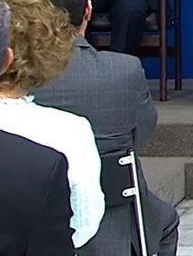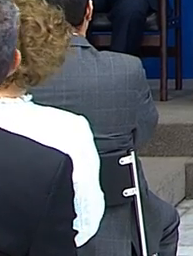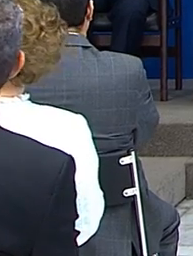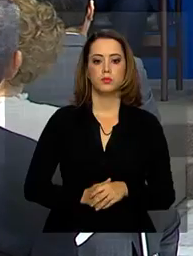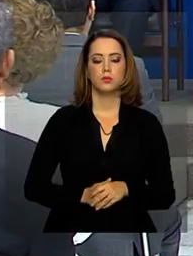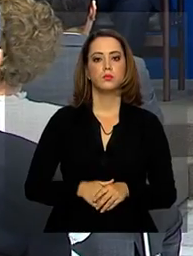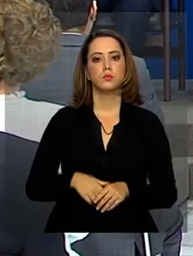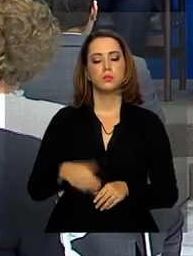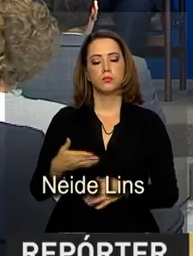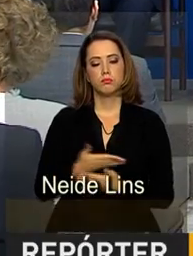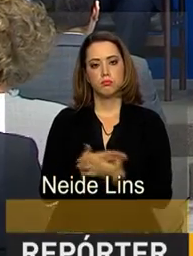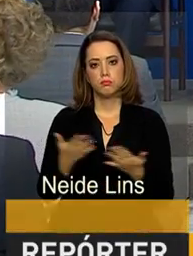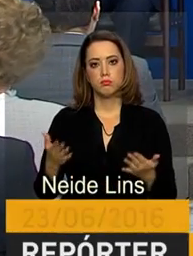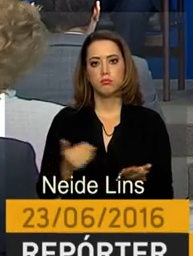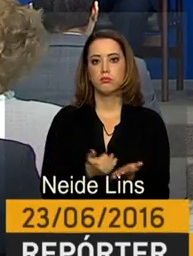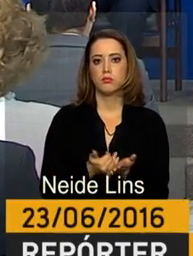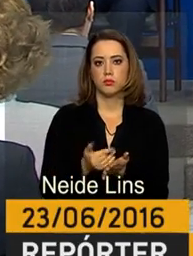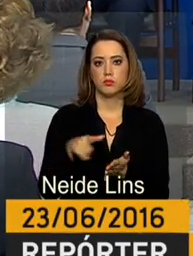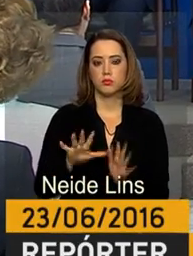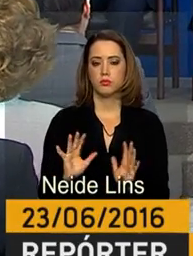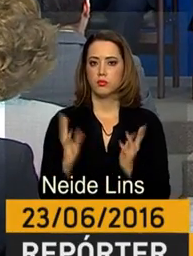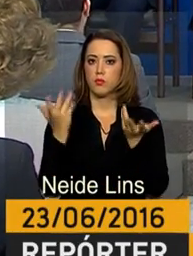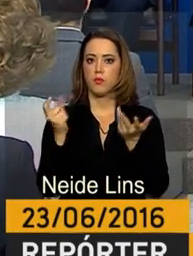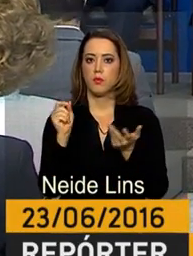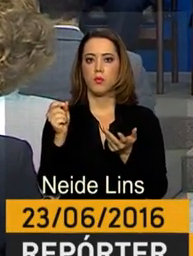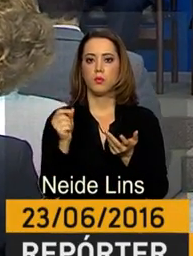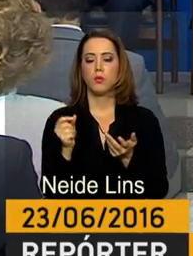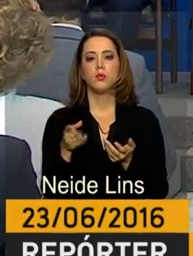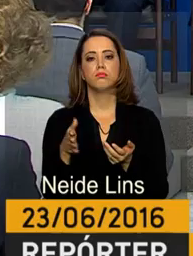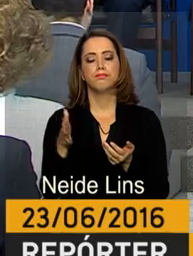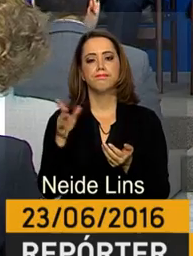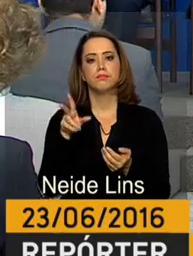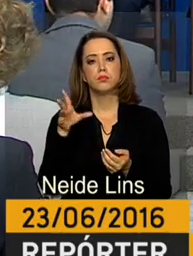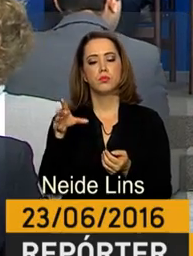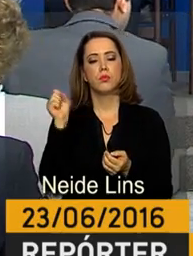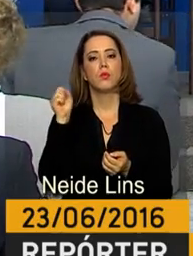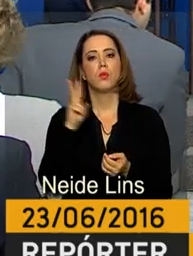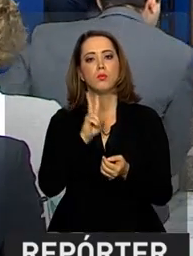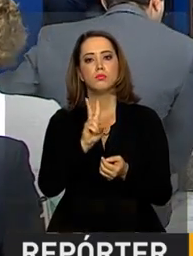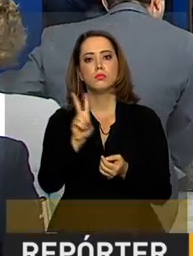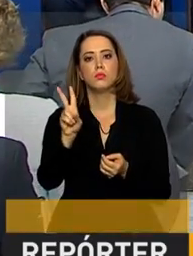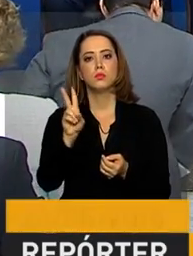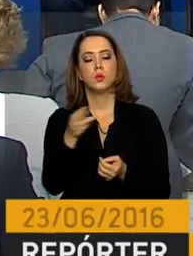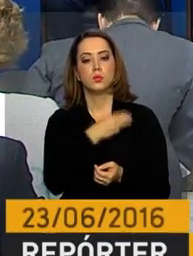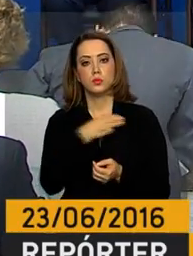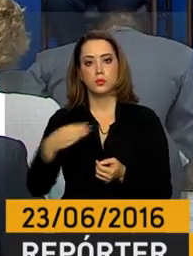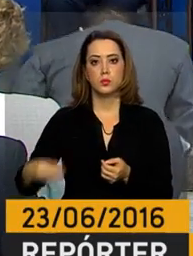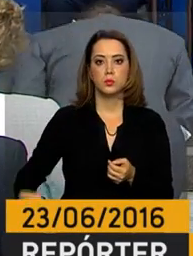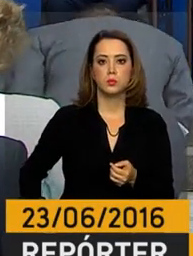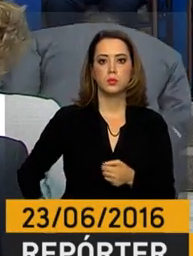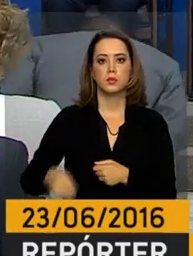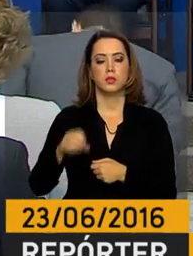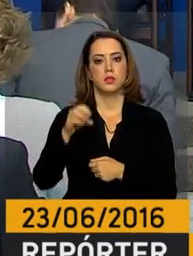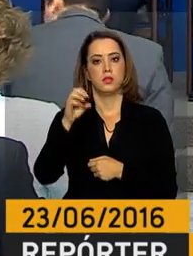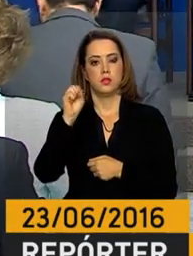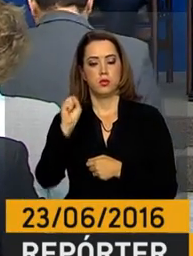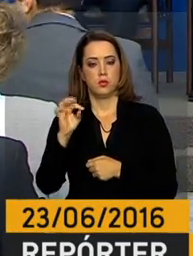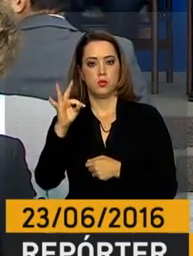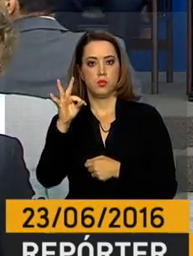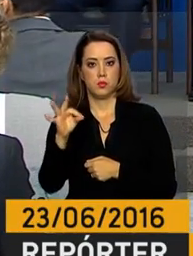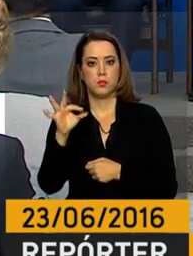senhoras e senhores dando início a esta cerimônia ouviremos as palavras do Ministro do Supremo Tribunal Federal teor